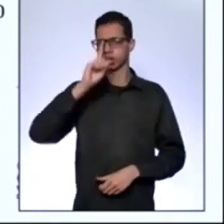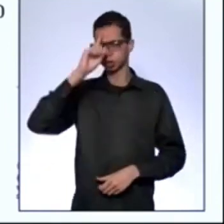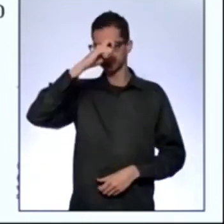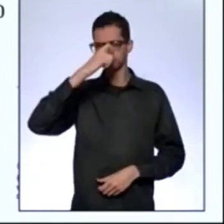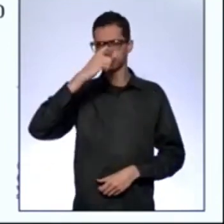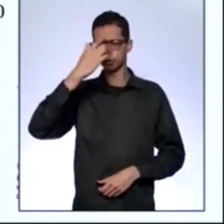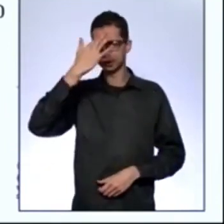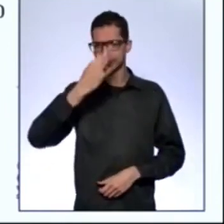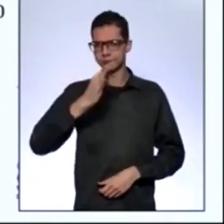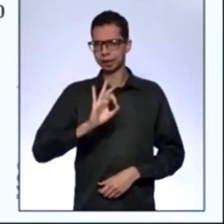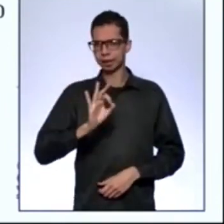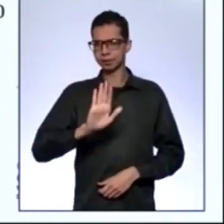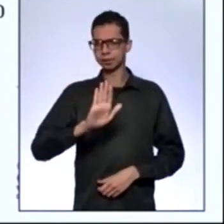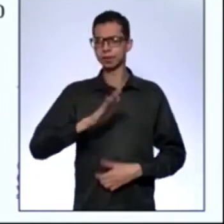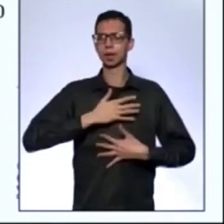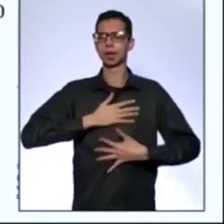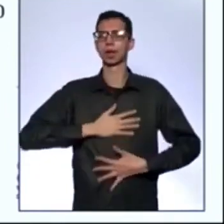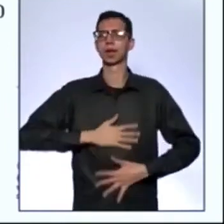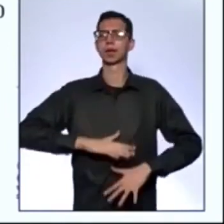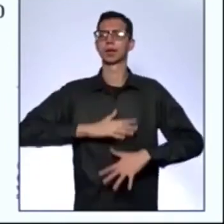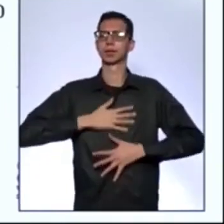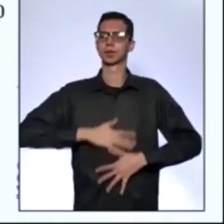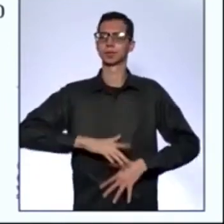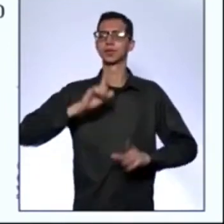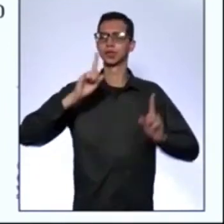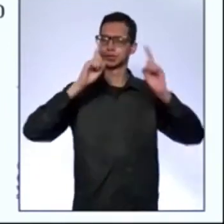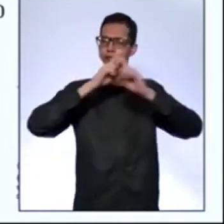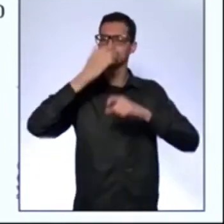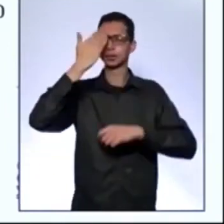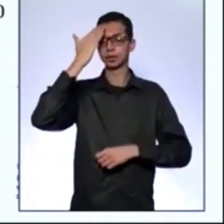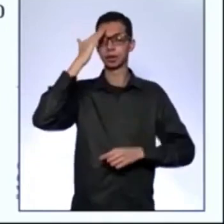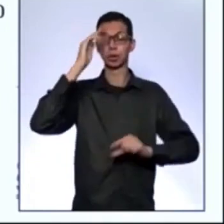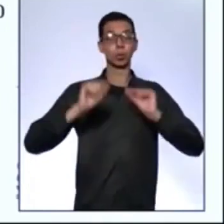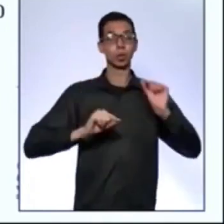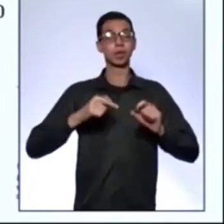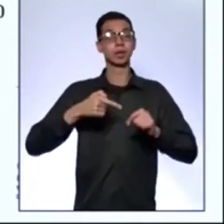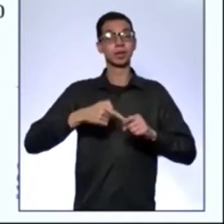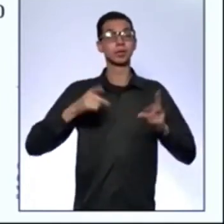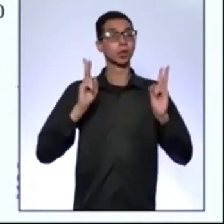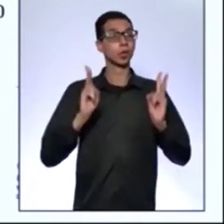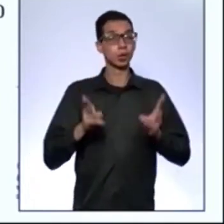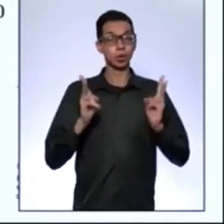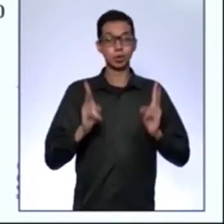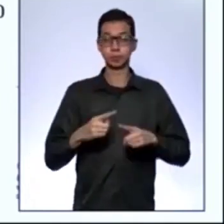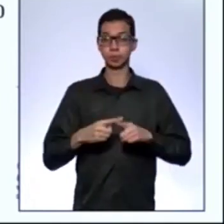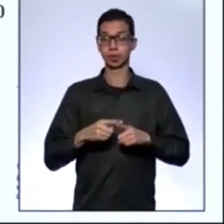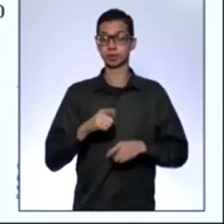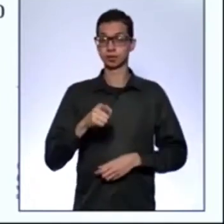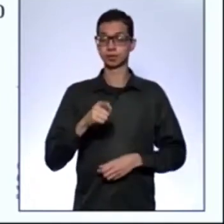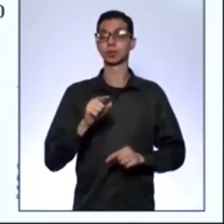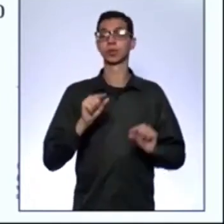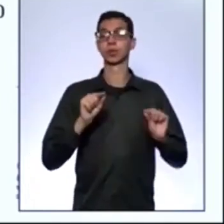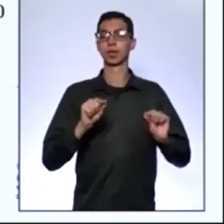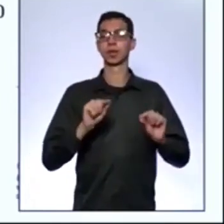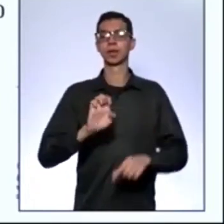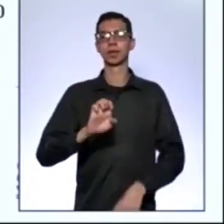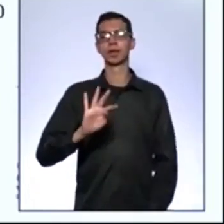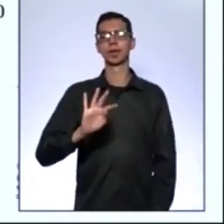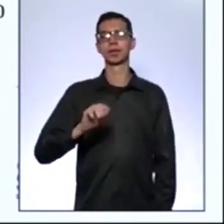não se julgue não se cobre é difícil de entender que a gasolina constante porque você adiciona